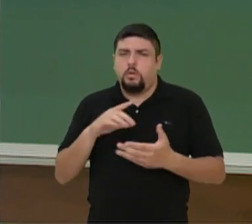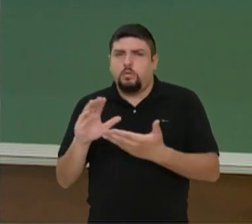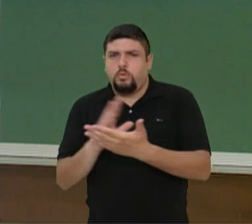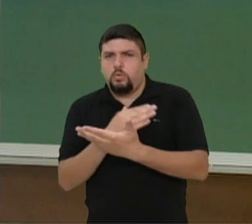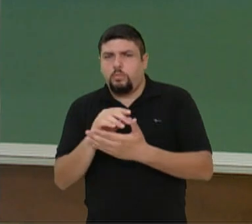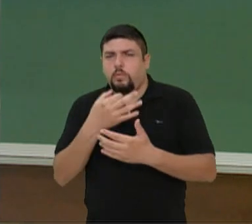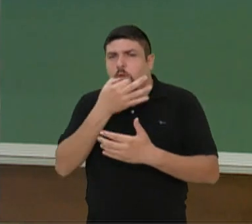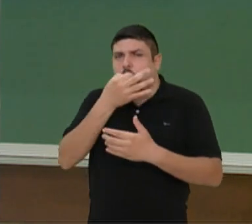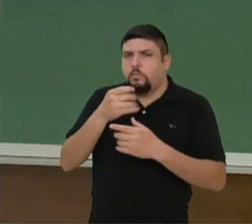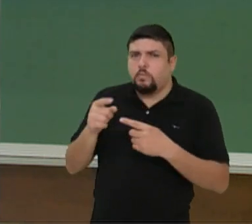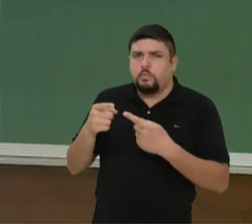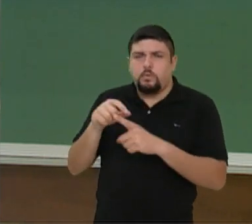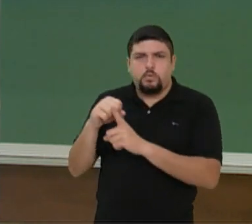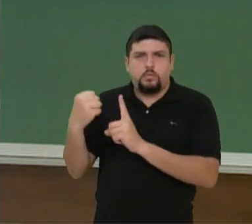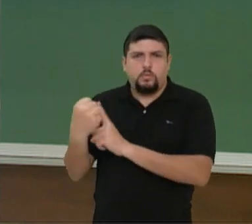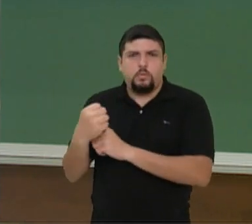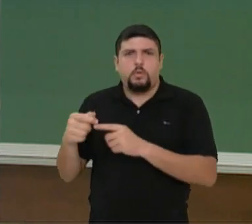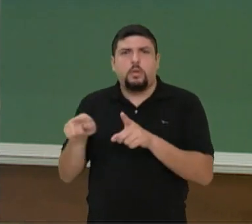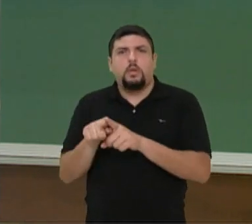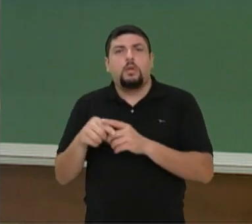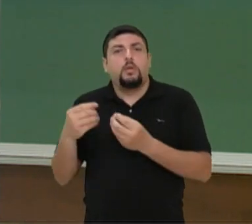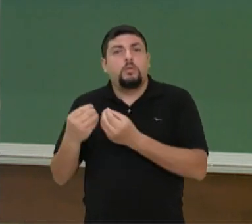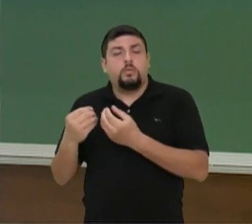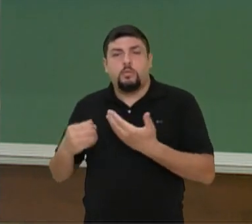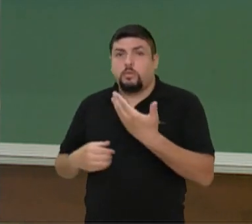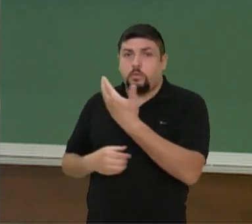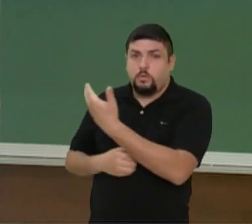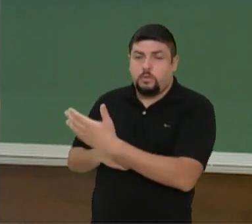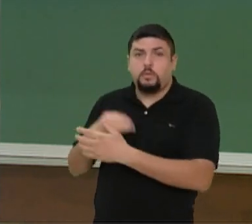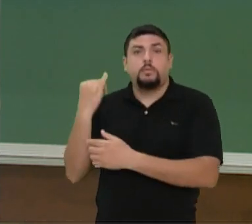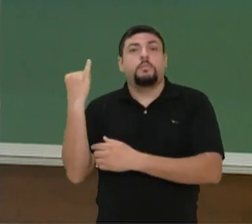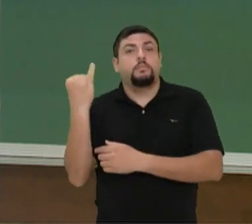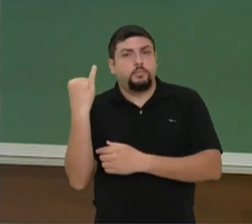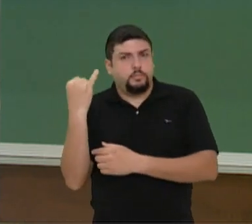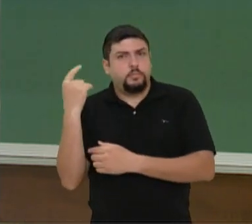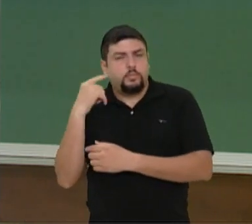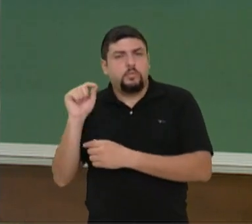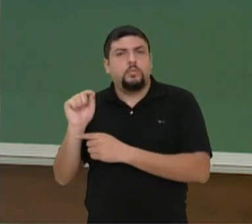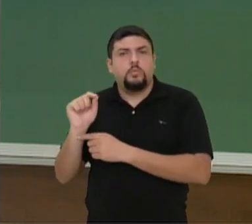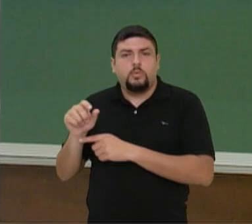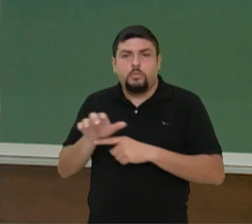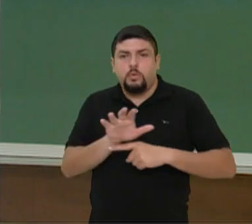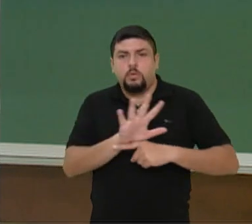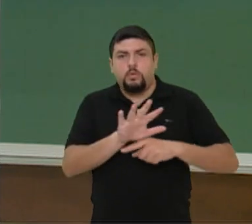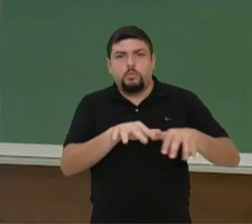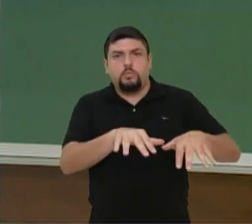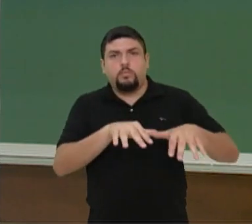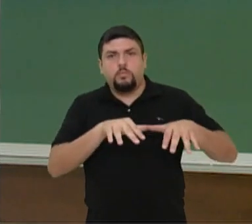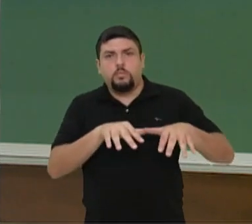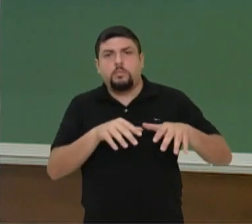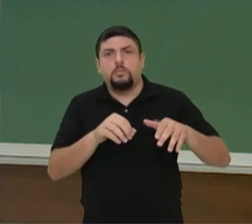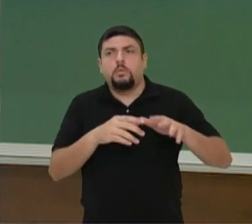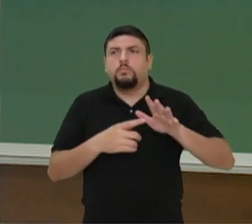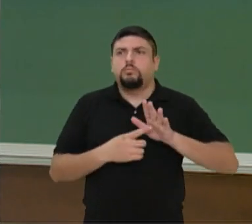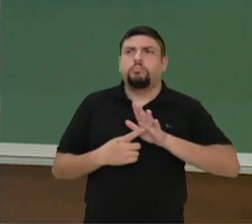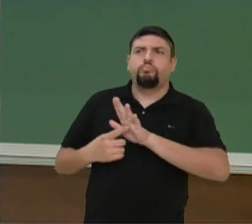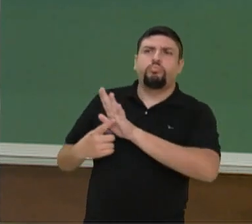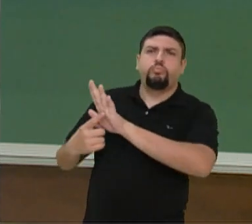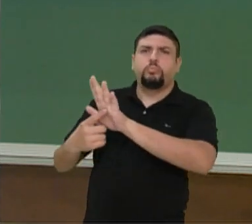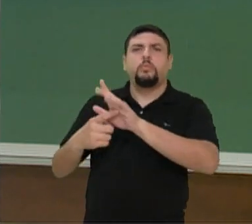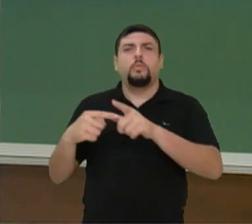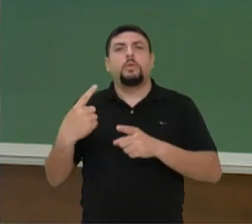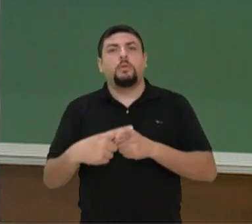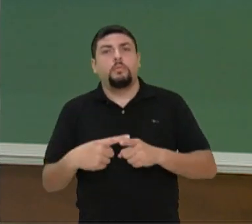crítica social, e O Pagador de Promessas foi uma peça importantíssima e foi levado do cinema justamente porque a sua importância foi reconhecida, tá? Também